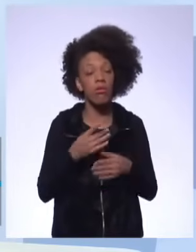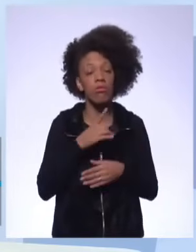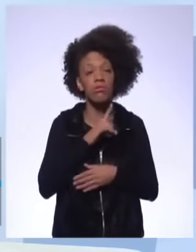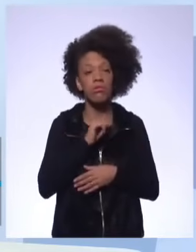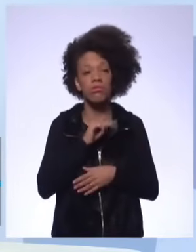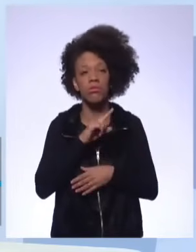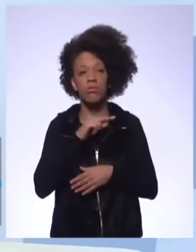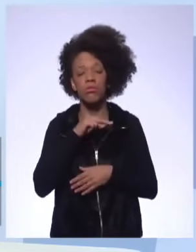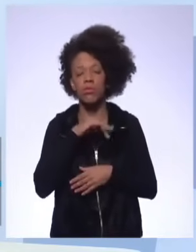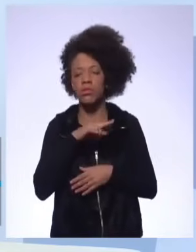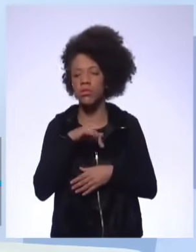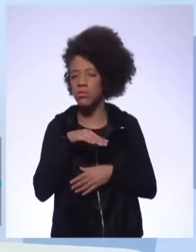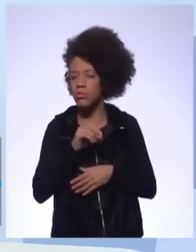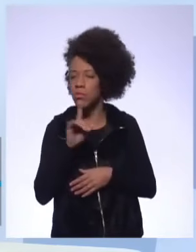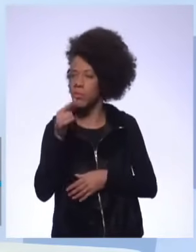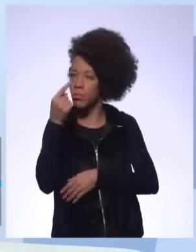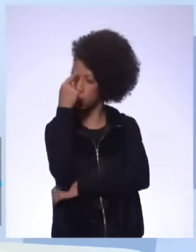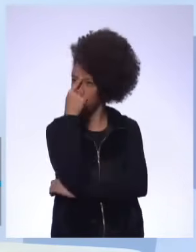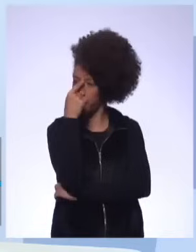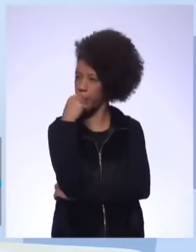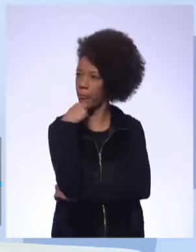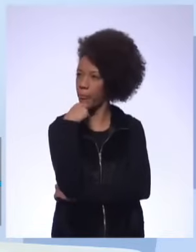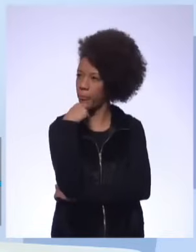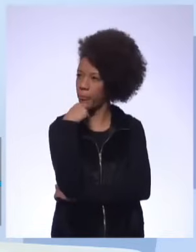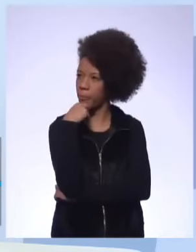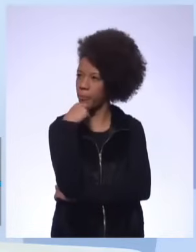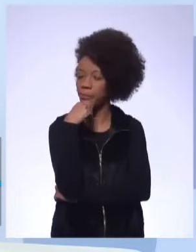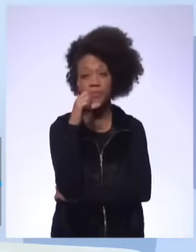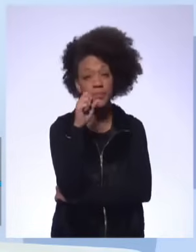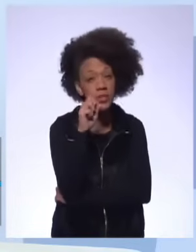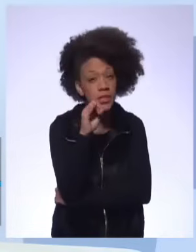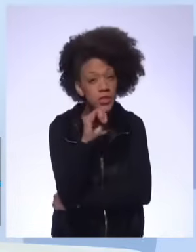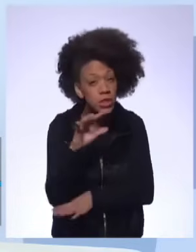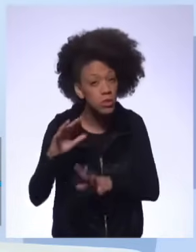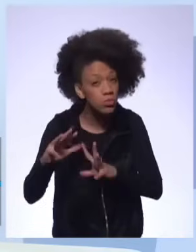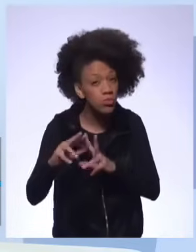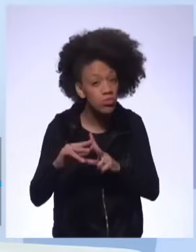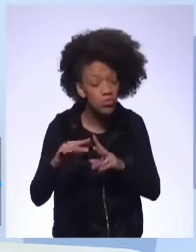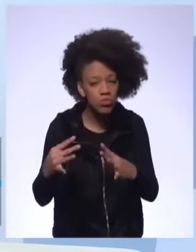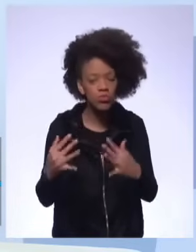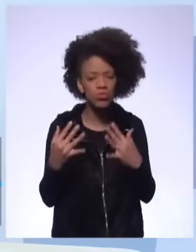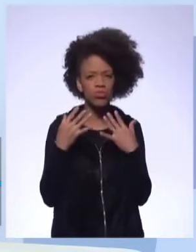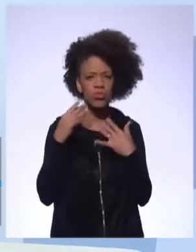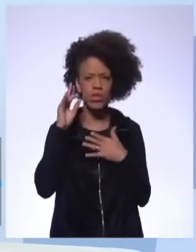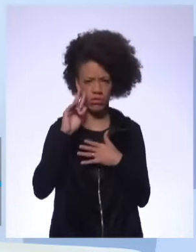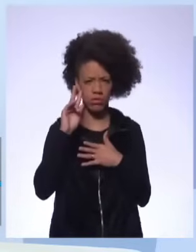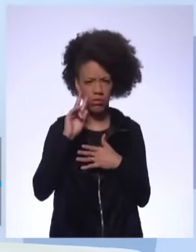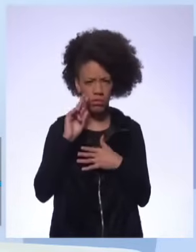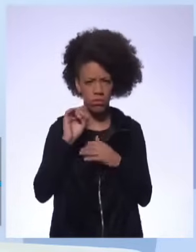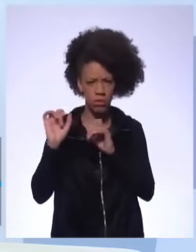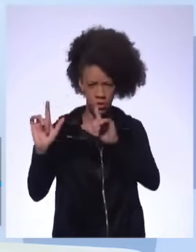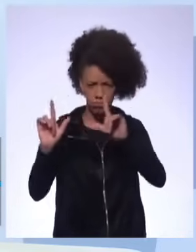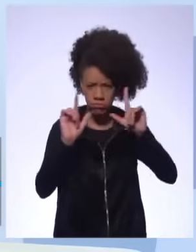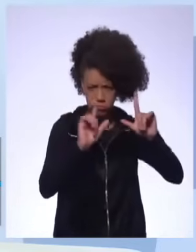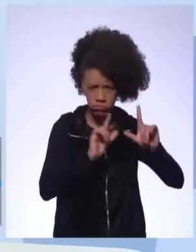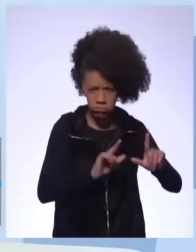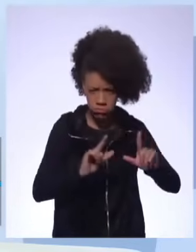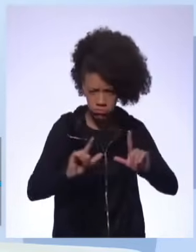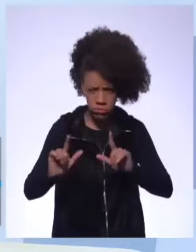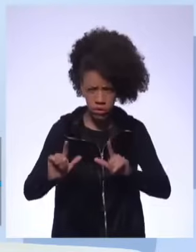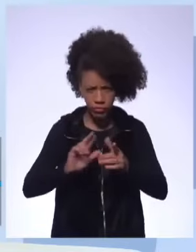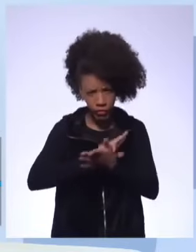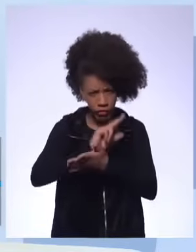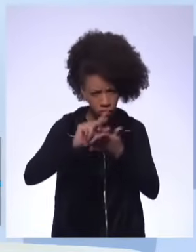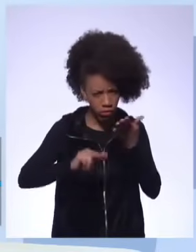Aí eu fiquei pensando aqui, se todos que estão nos assistindo lembram lá da figura que eu coloquei, que são